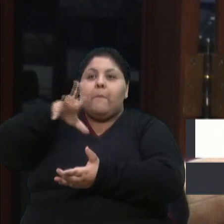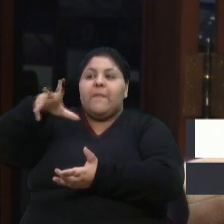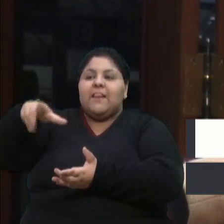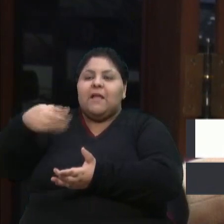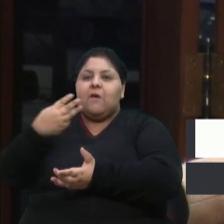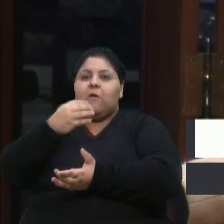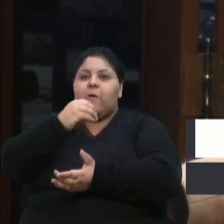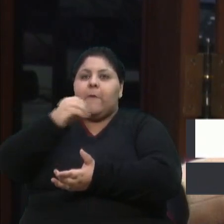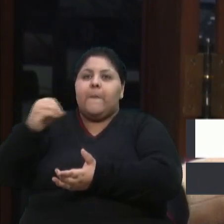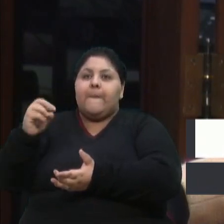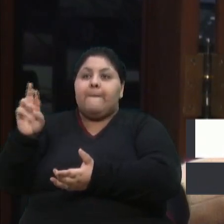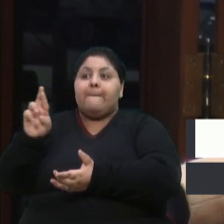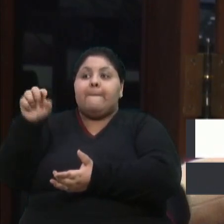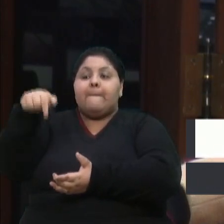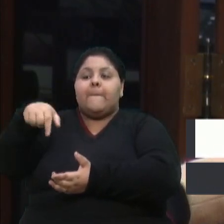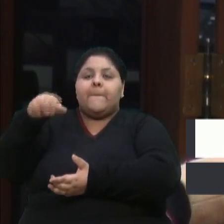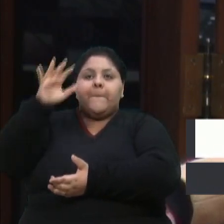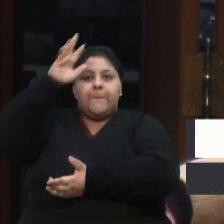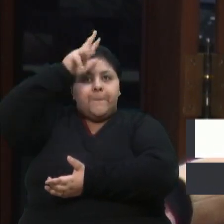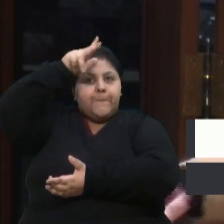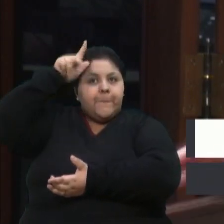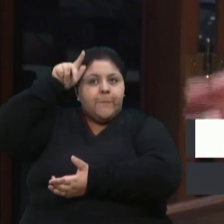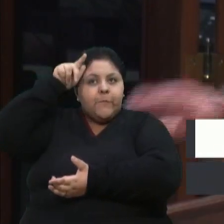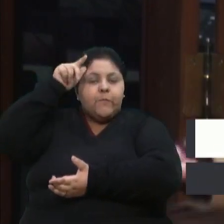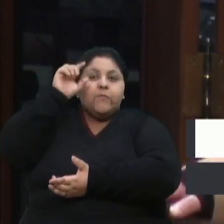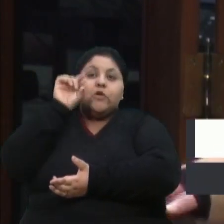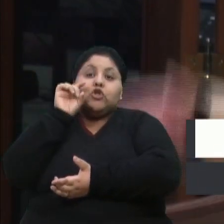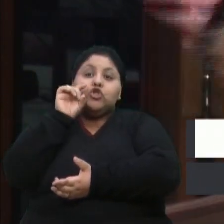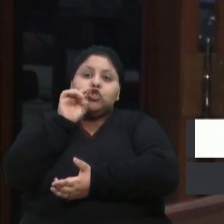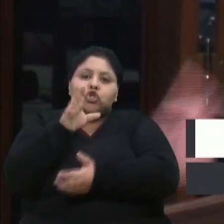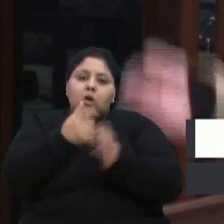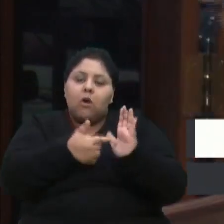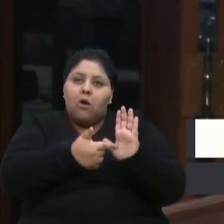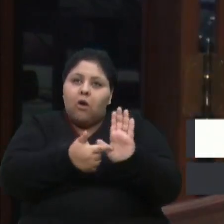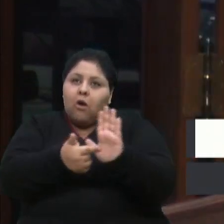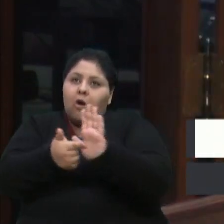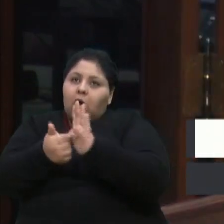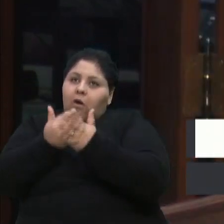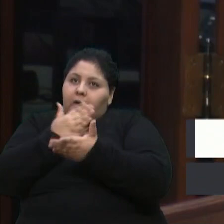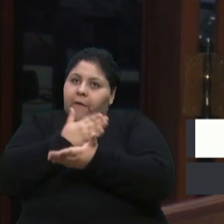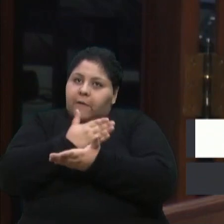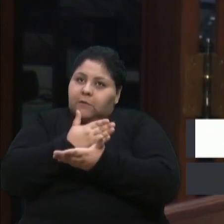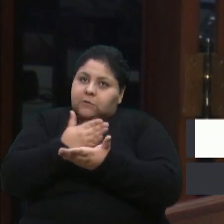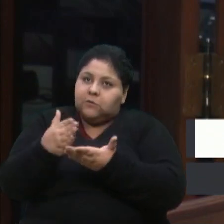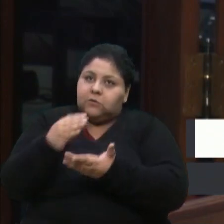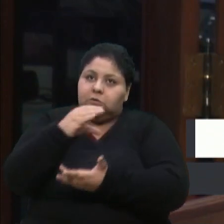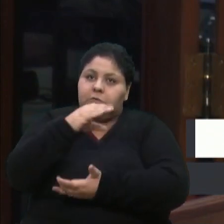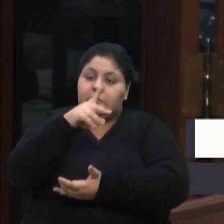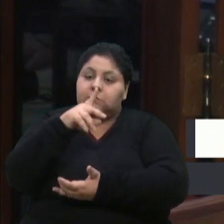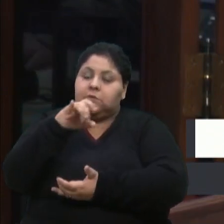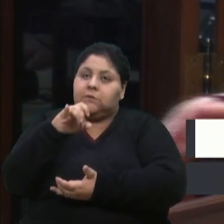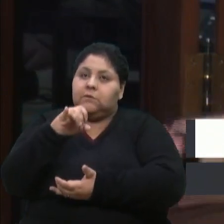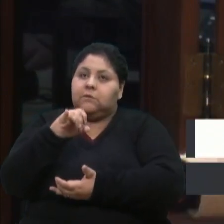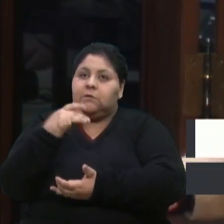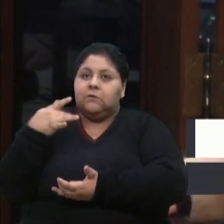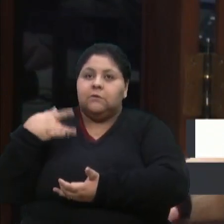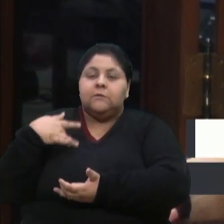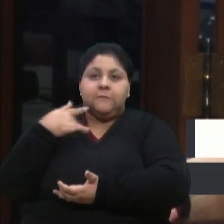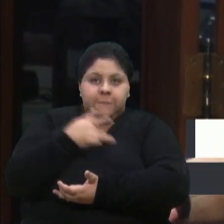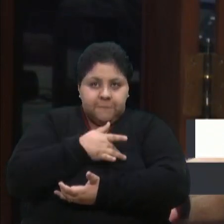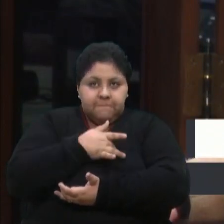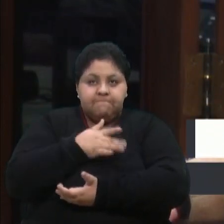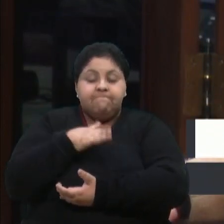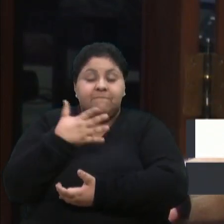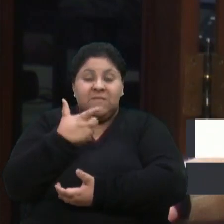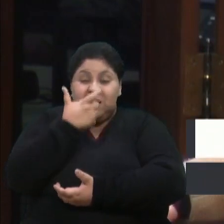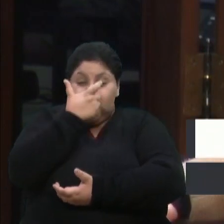para o nosso município. Isso só se tornou público durante a CPI da saúde. Então, eu acho que é